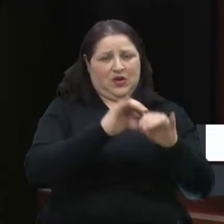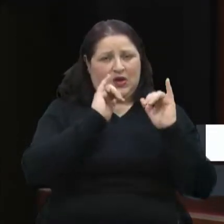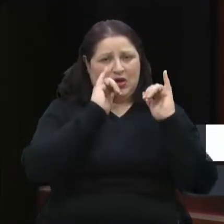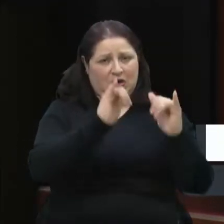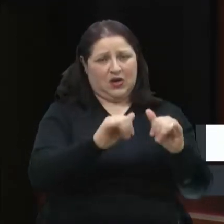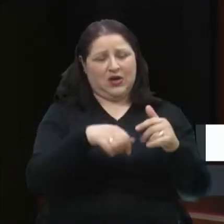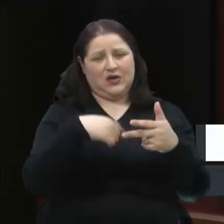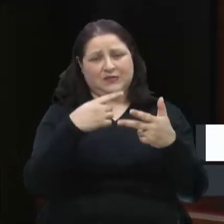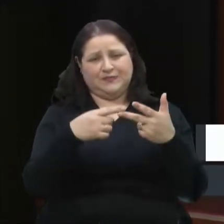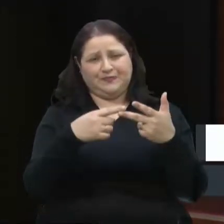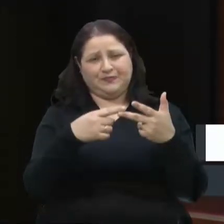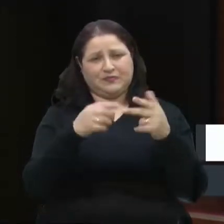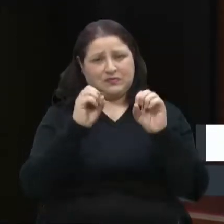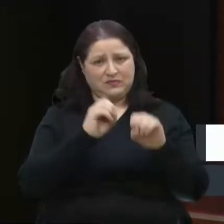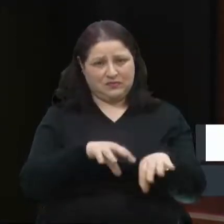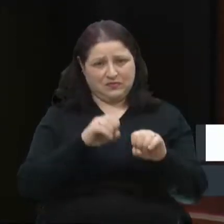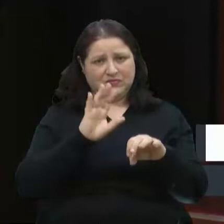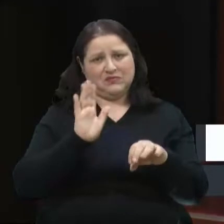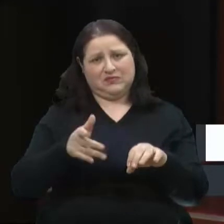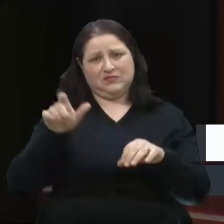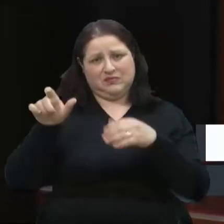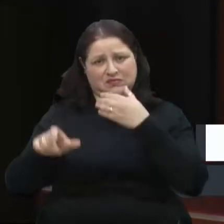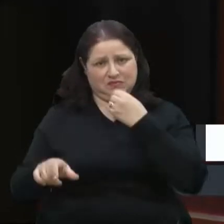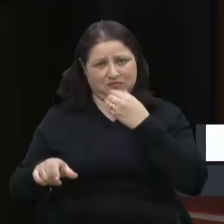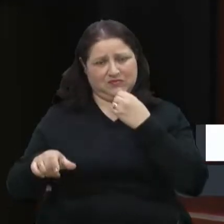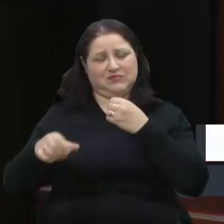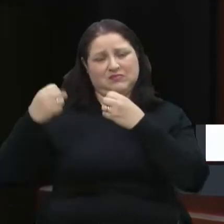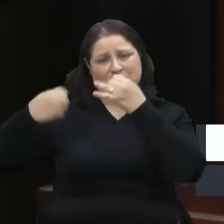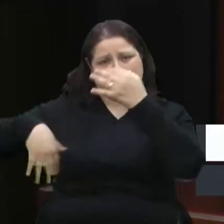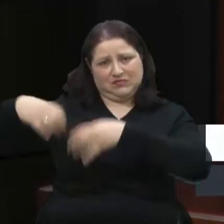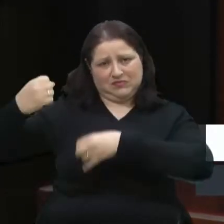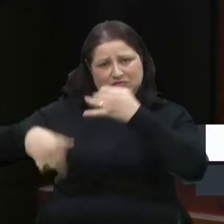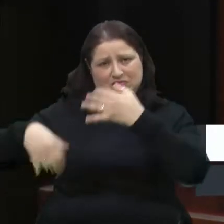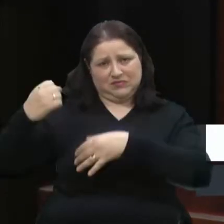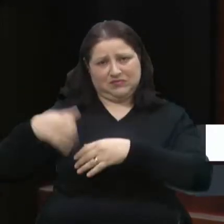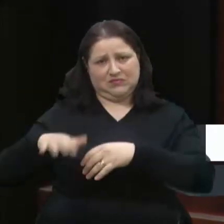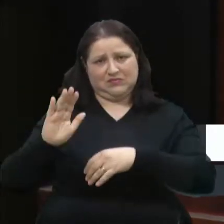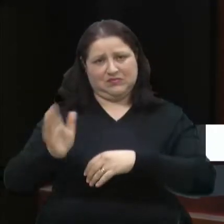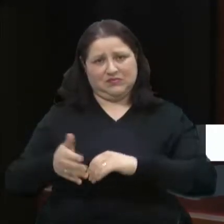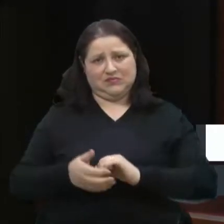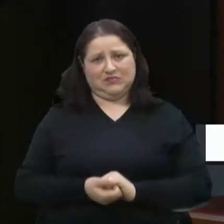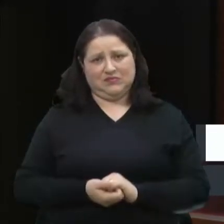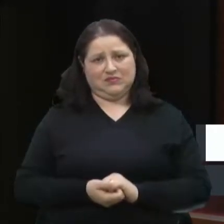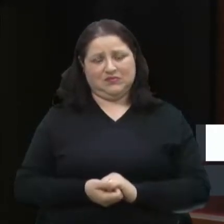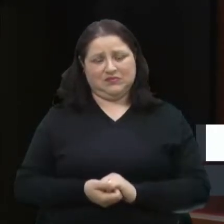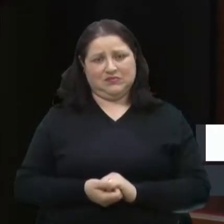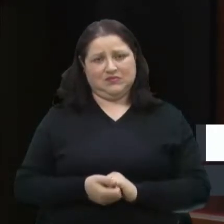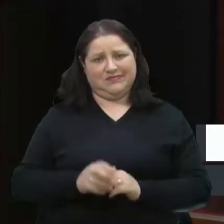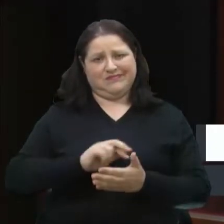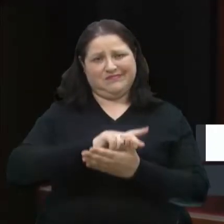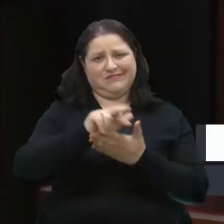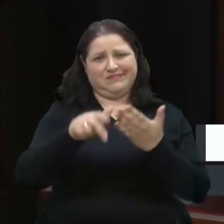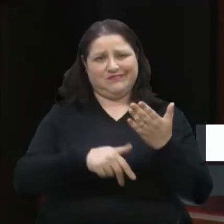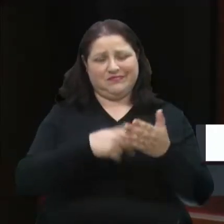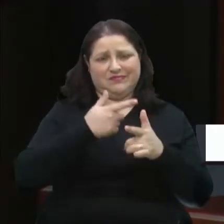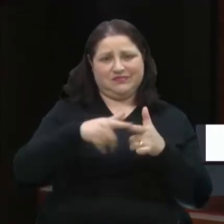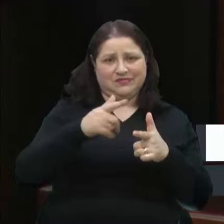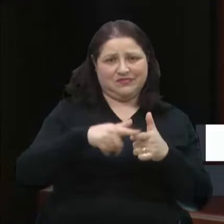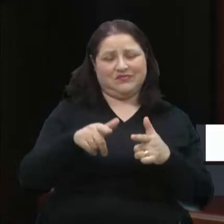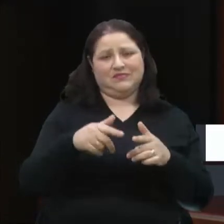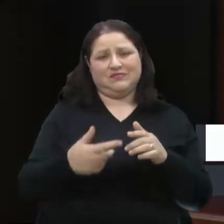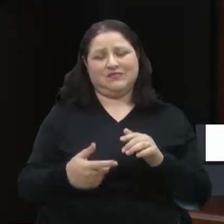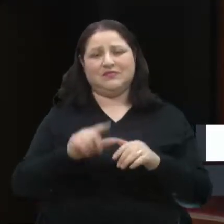na educação, como foi falado aqui pelo senhor que nos antecipou, e tantos outros problemas, né?